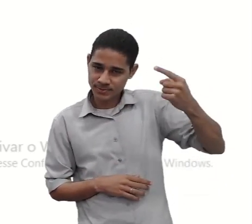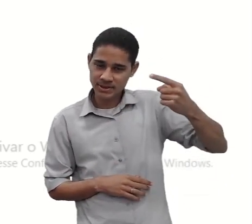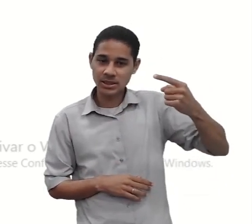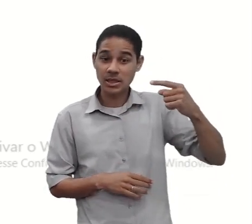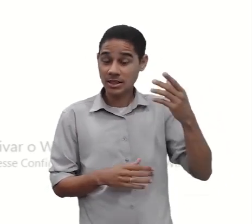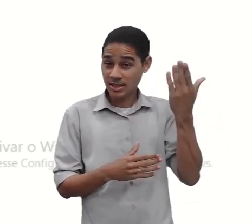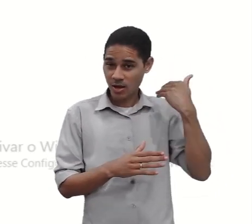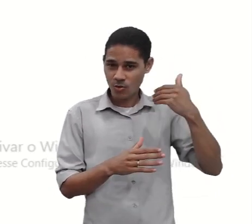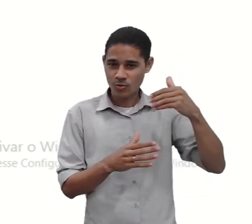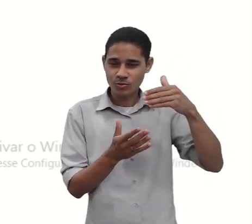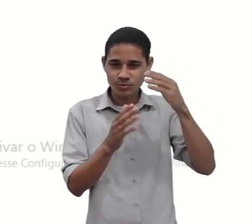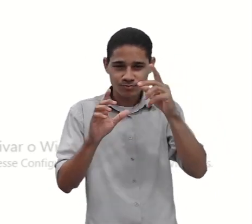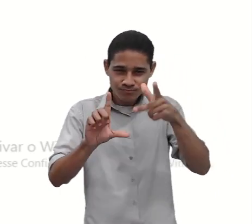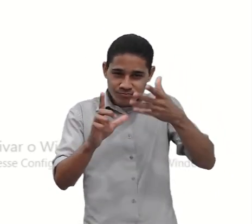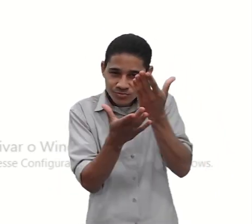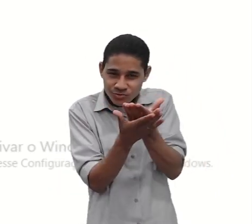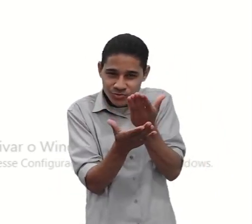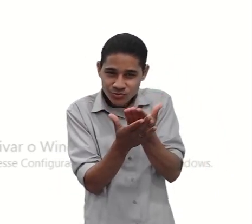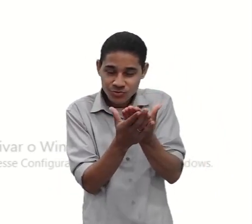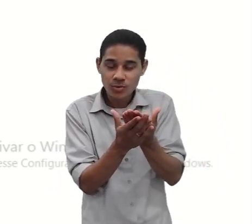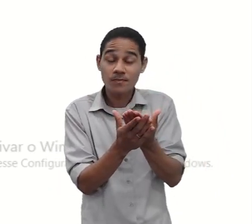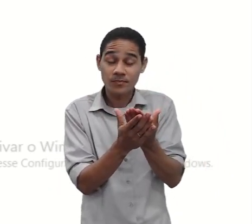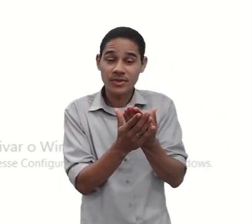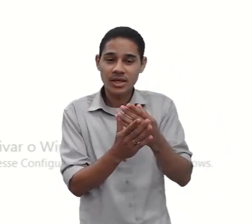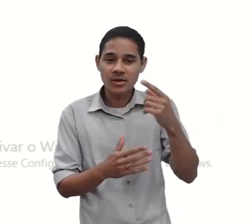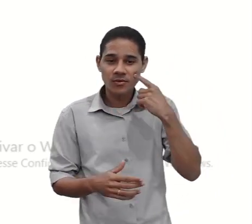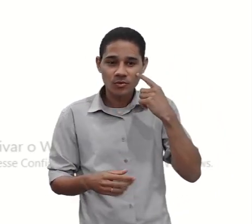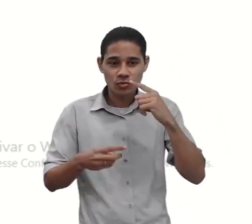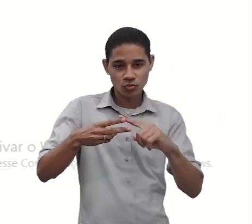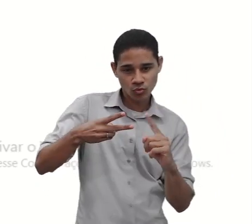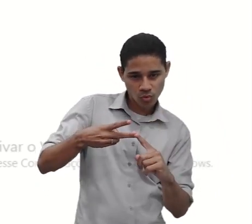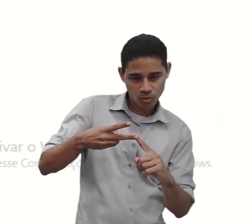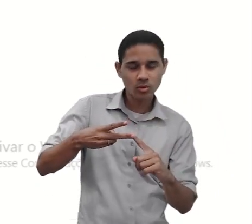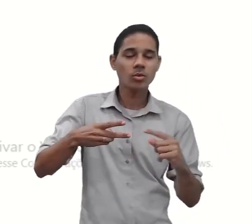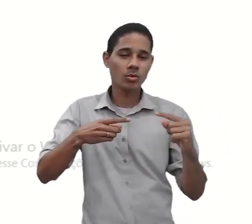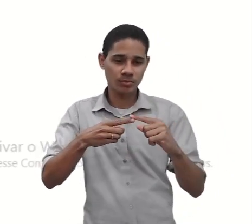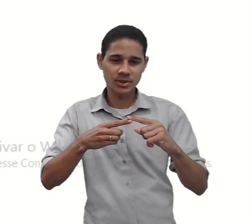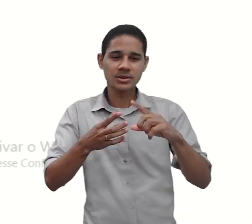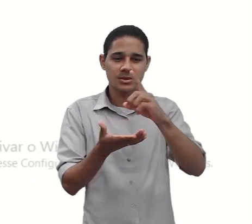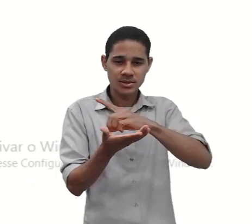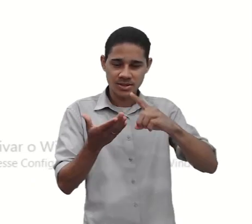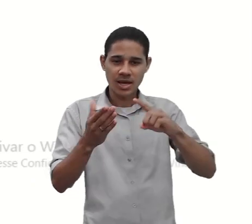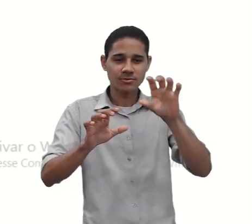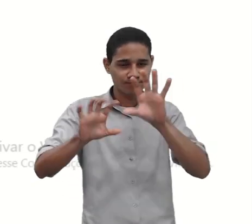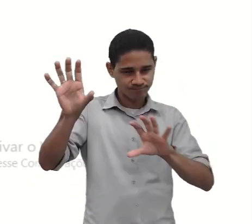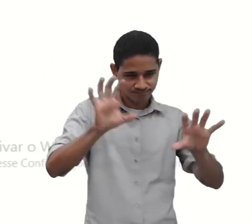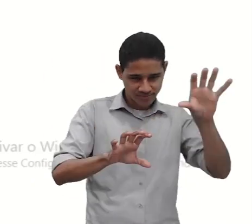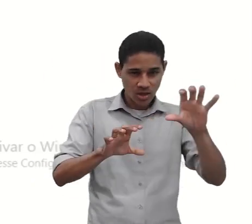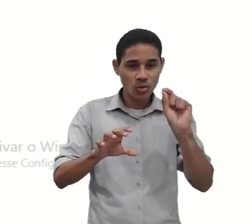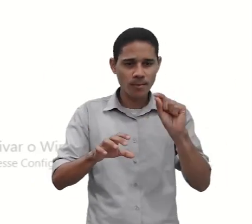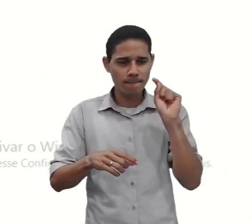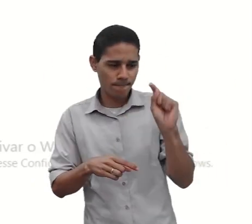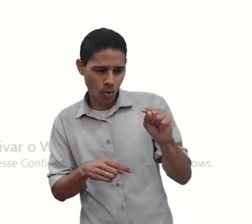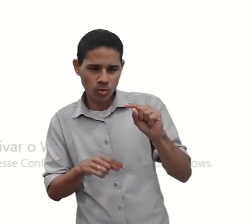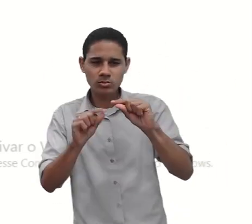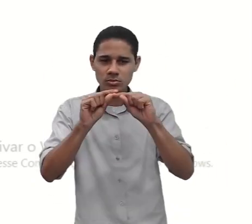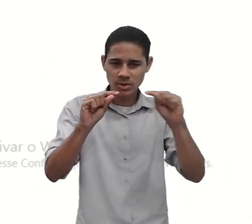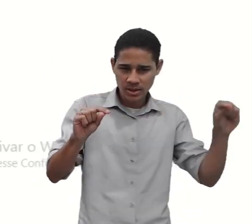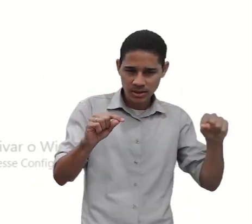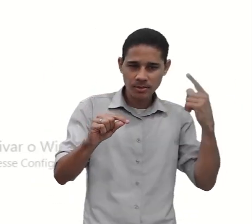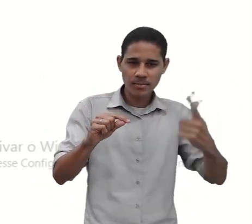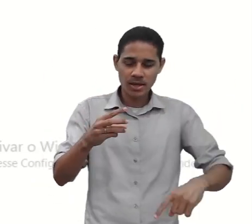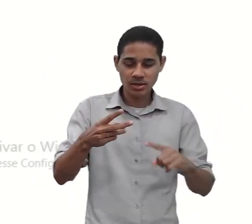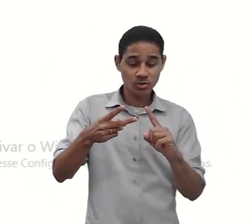última videoaula vimos 2 elementos do design gráfico, ponto e linha, e 2 princípios, repetição e